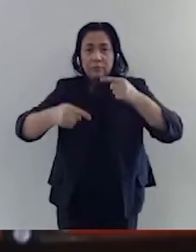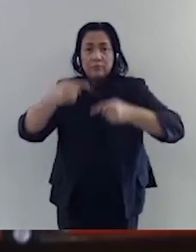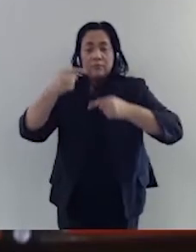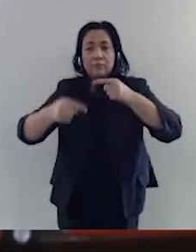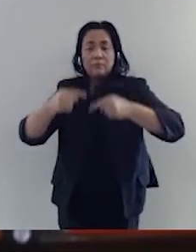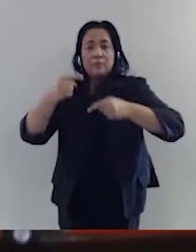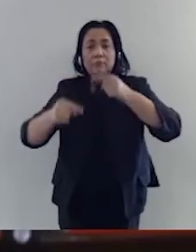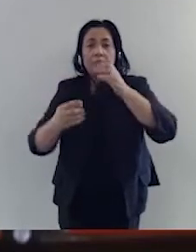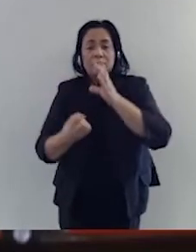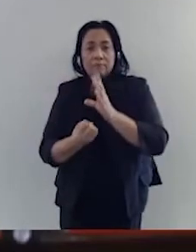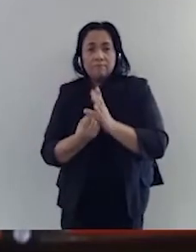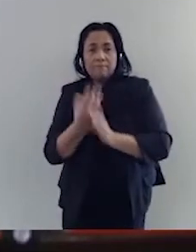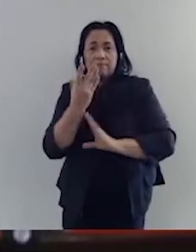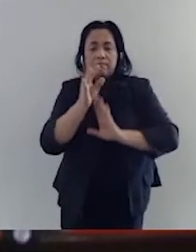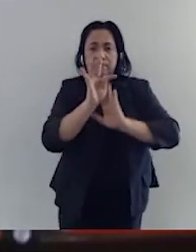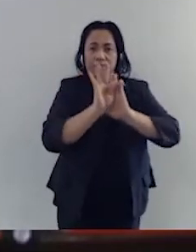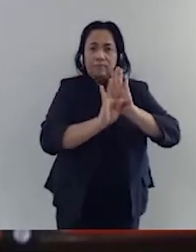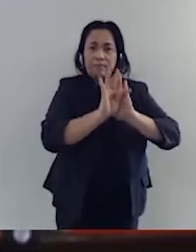esse